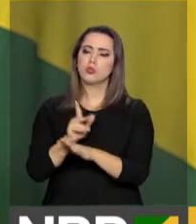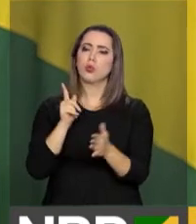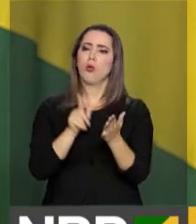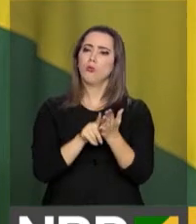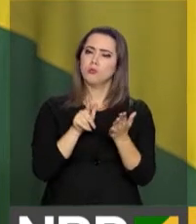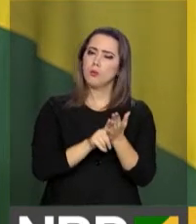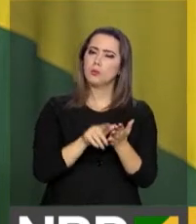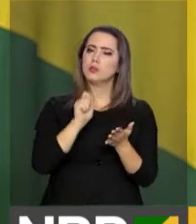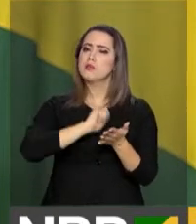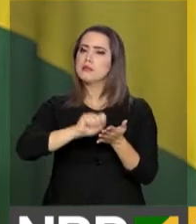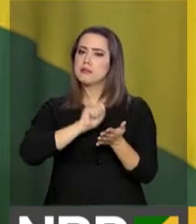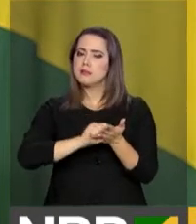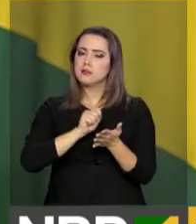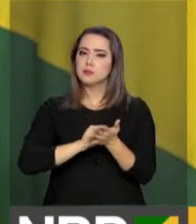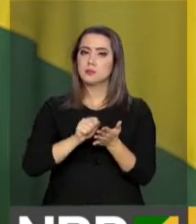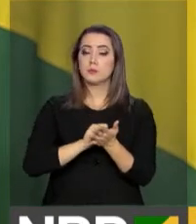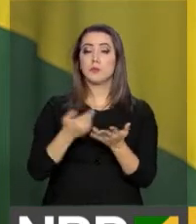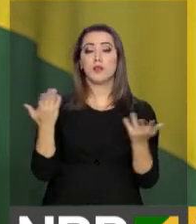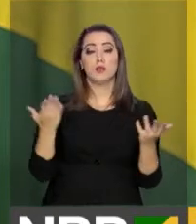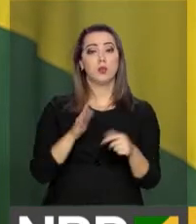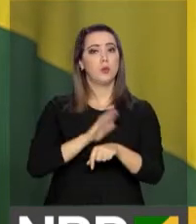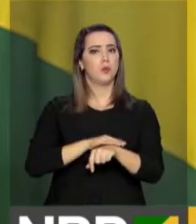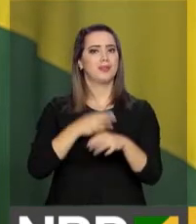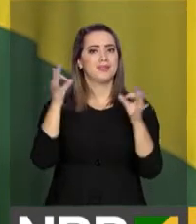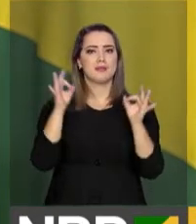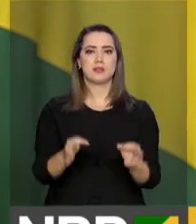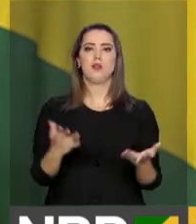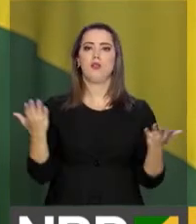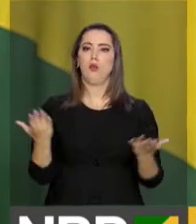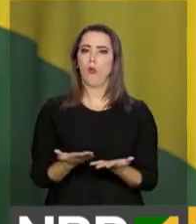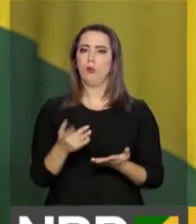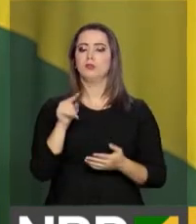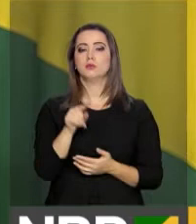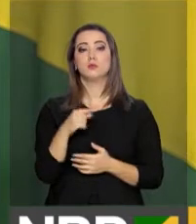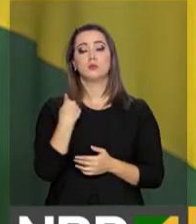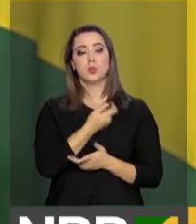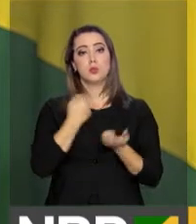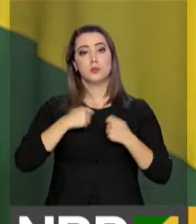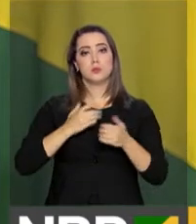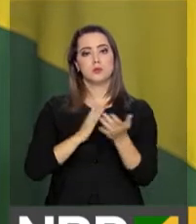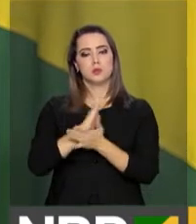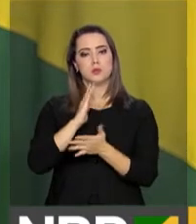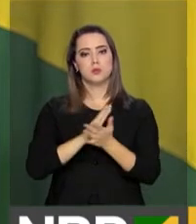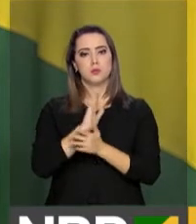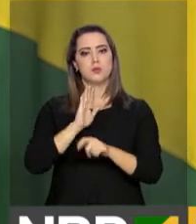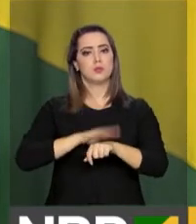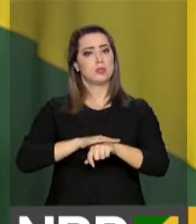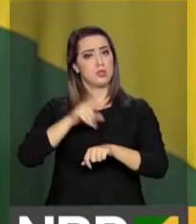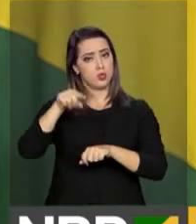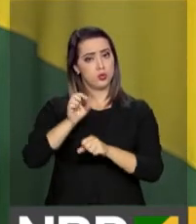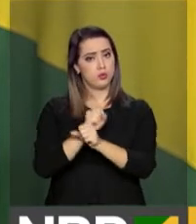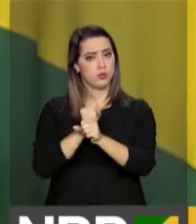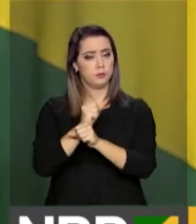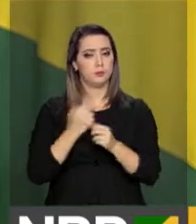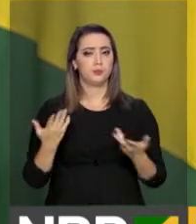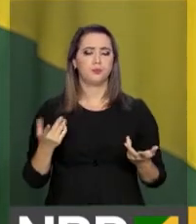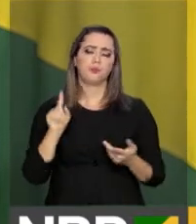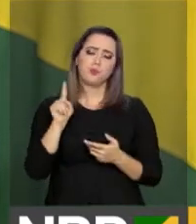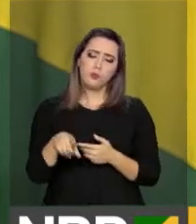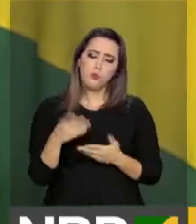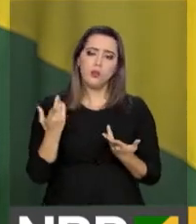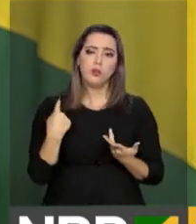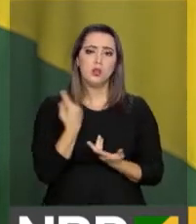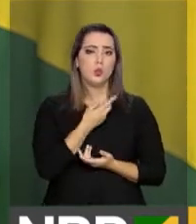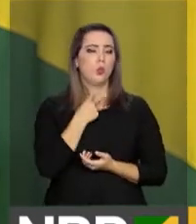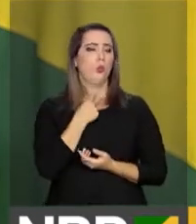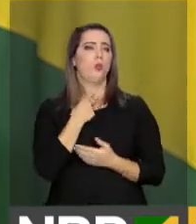notícias então o momento a hora é agora depois nós temos que aprovar neste ano é evidente que não se